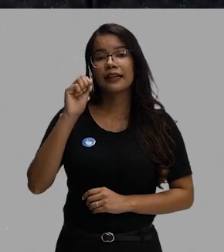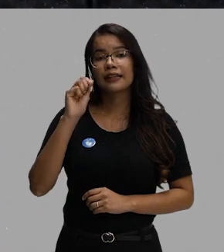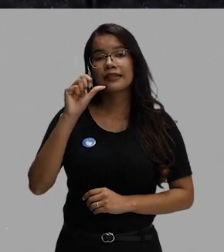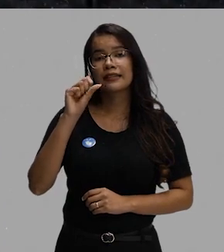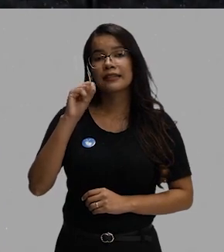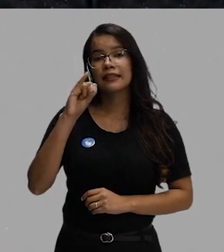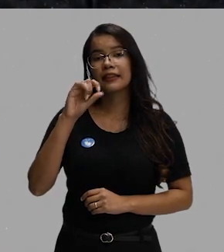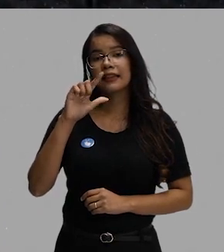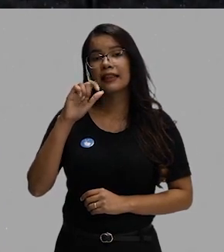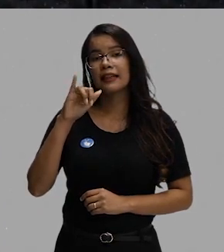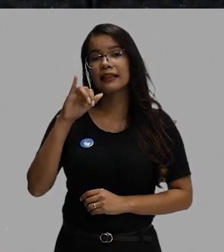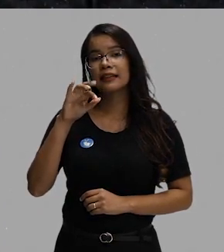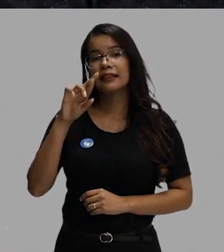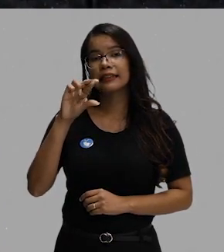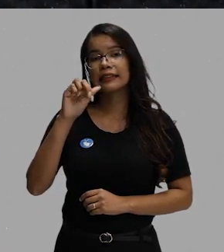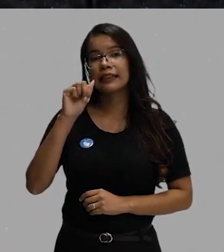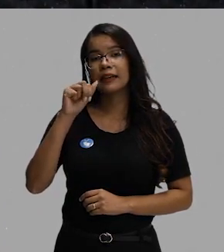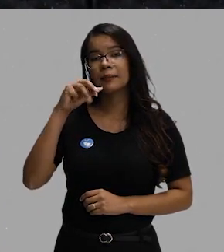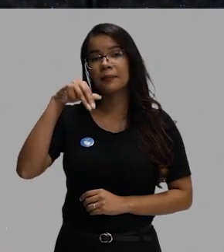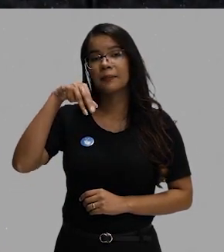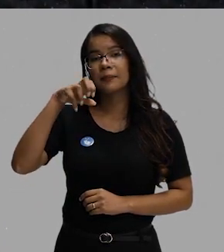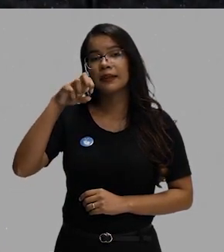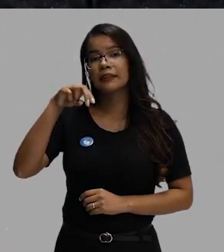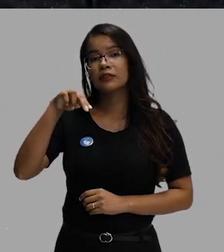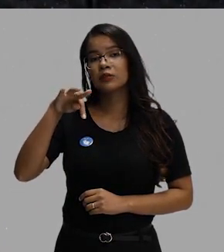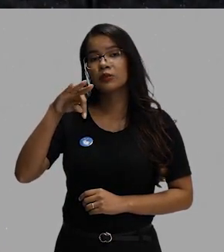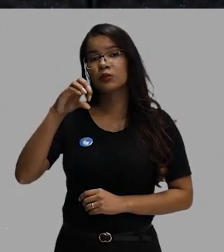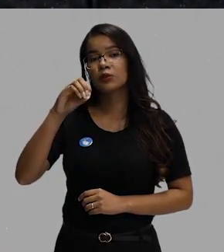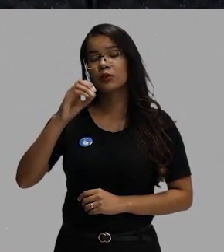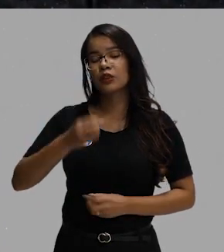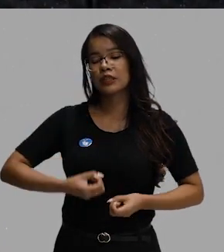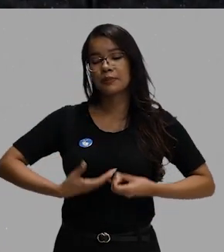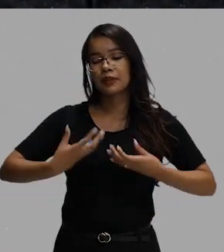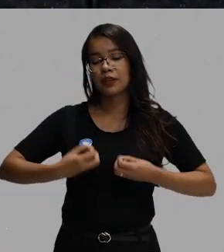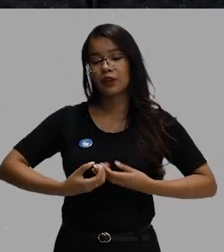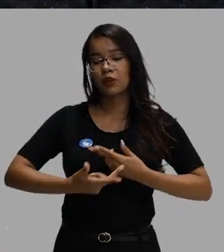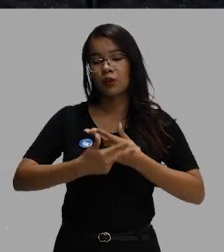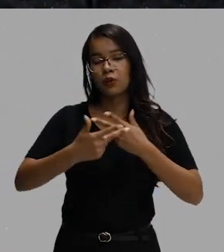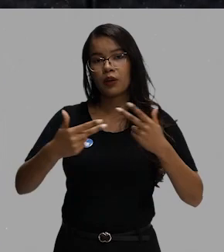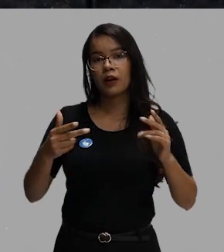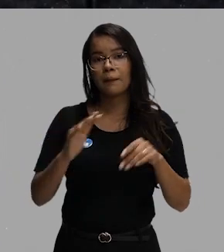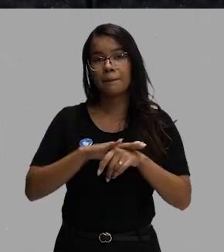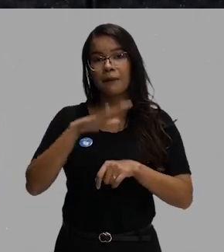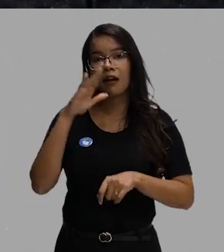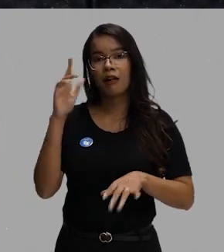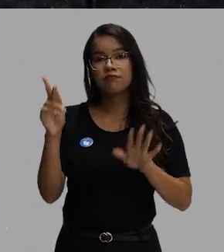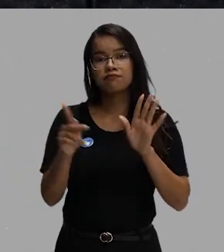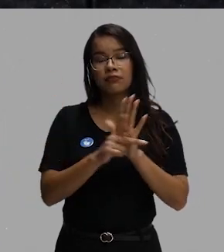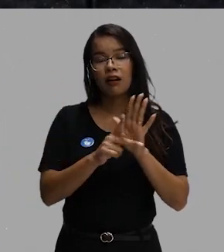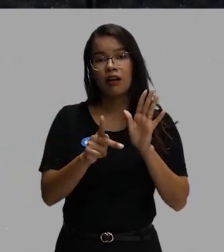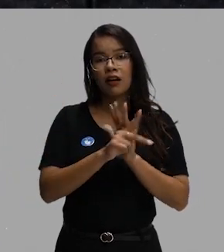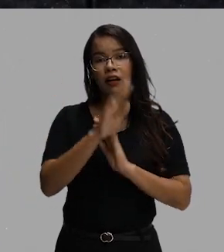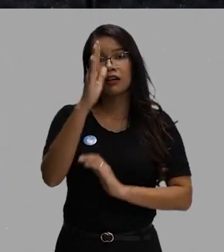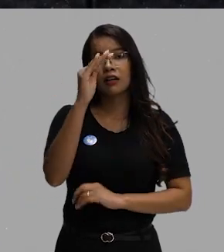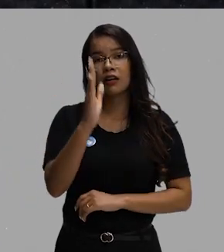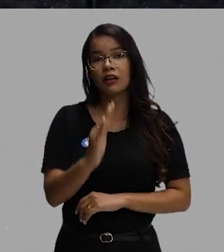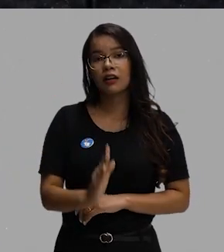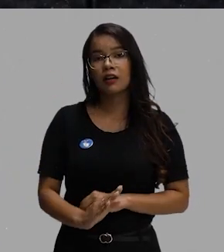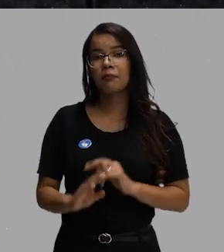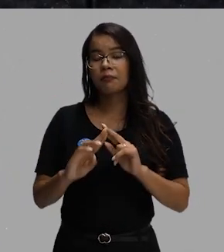abrasileiramento, de trazer as coisas mais nossas, certo? Por isso que é tão importante trazer